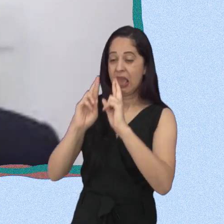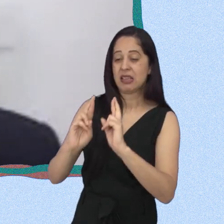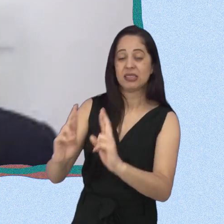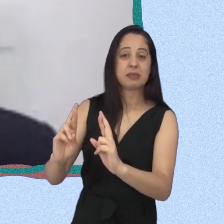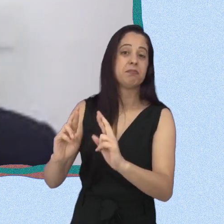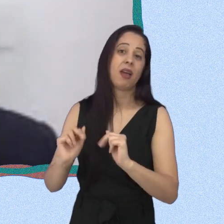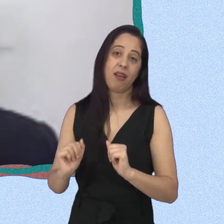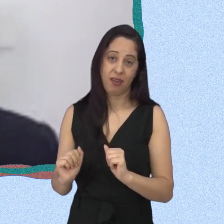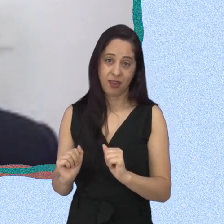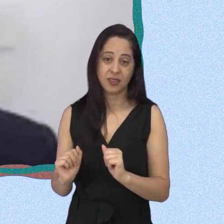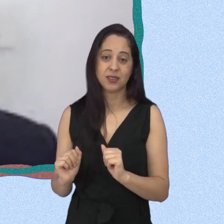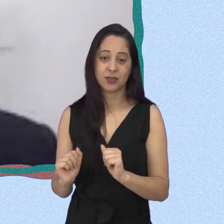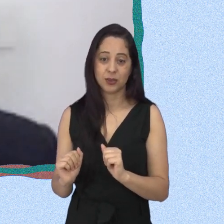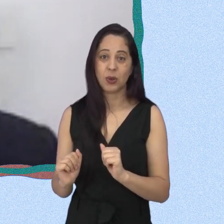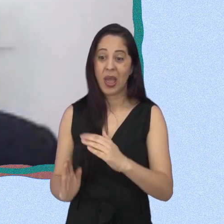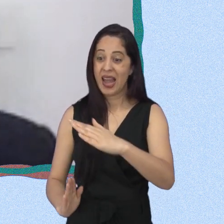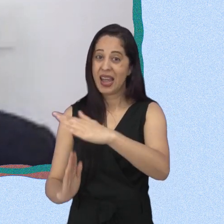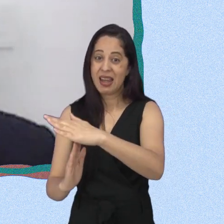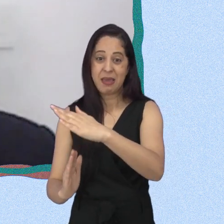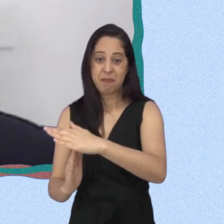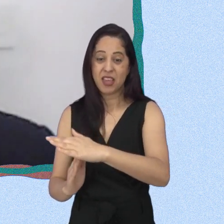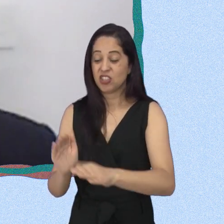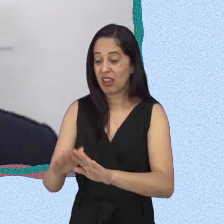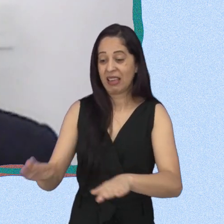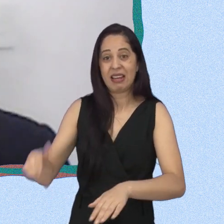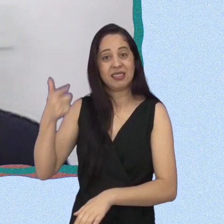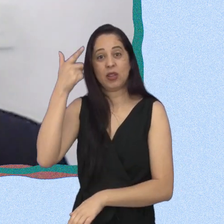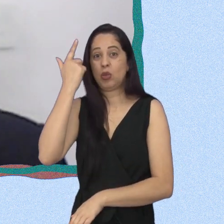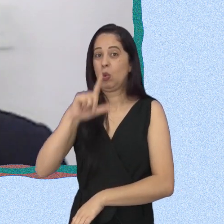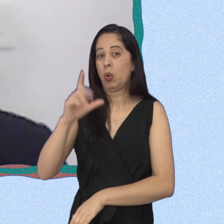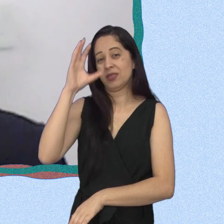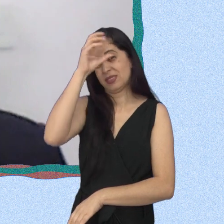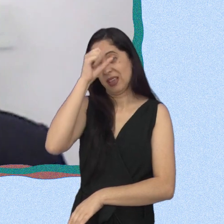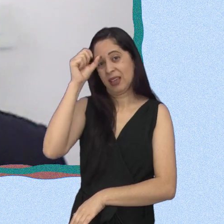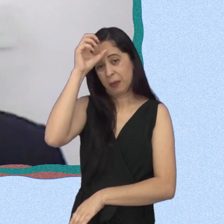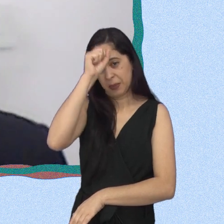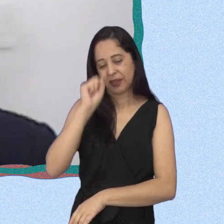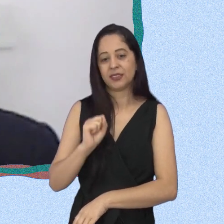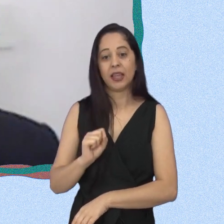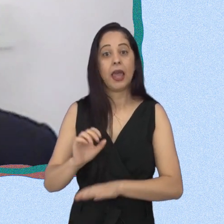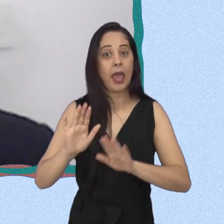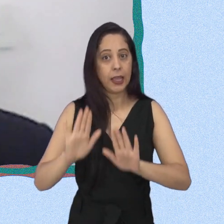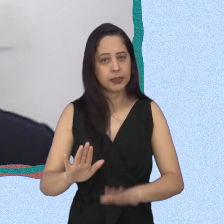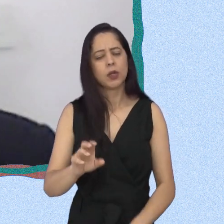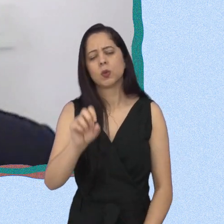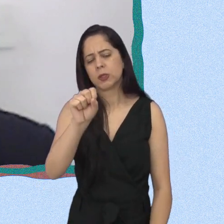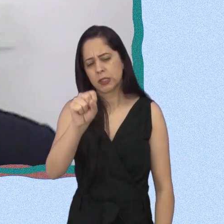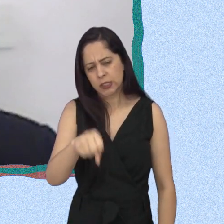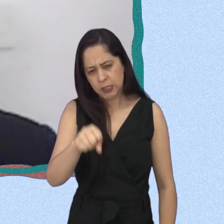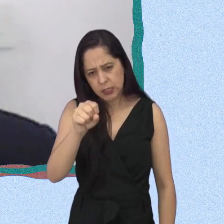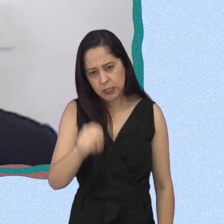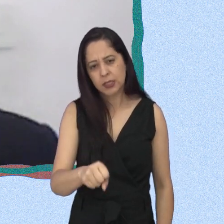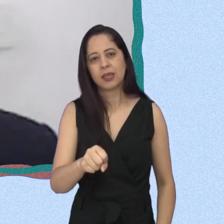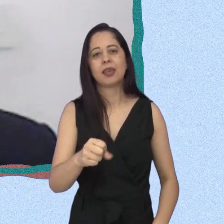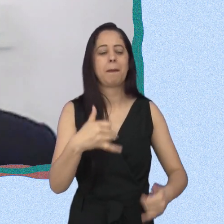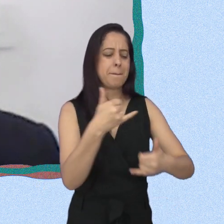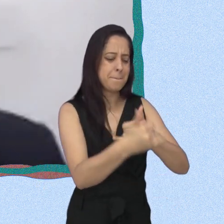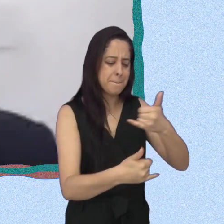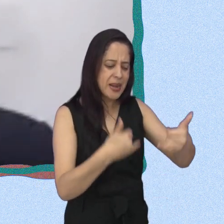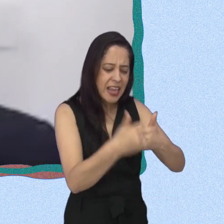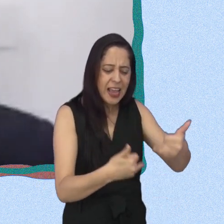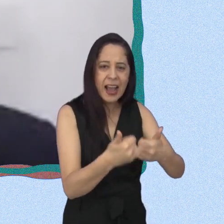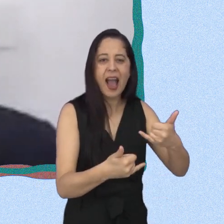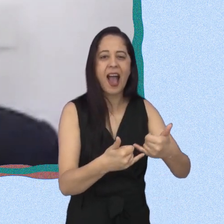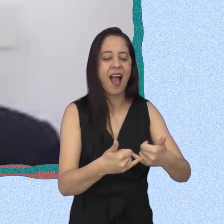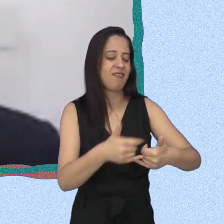né, determinados limites que se estabelecem ali na relação social. Então, sim, claro, brincar é